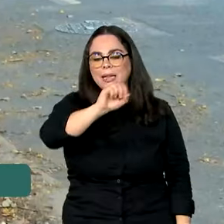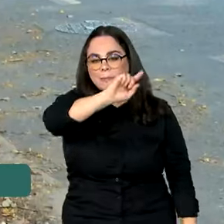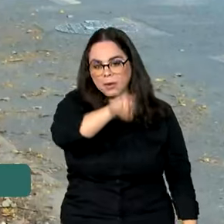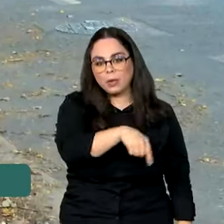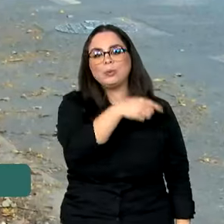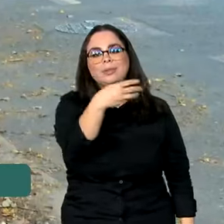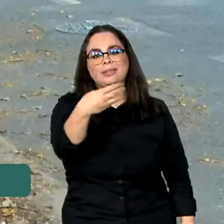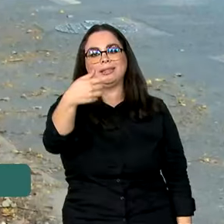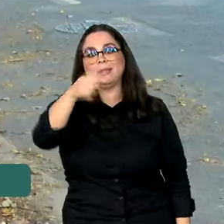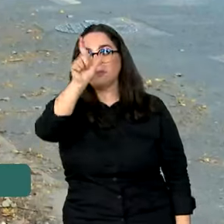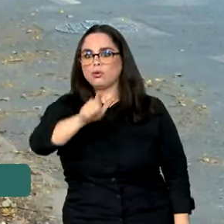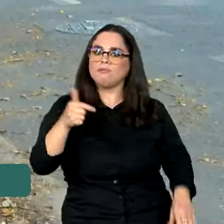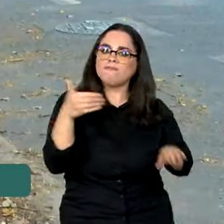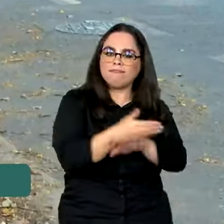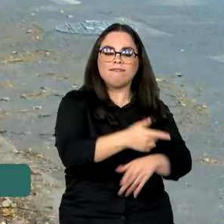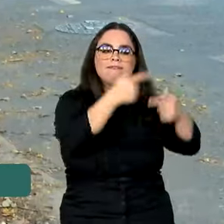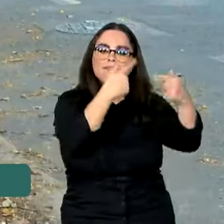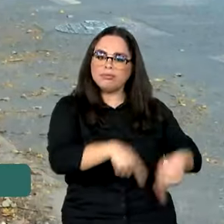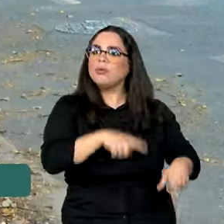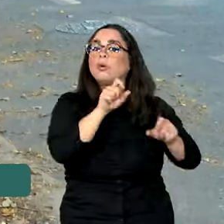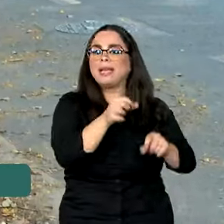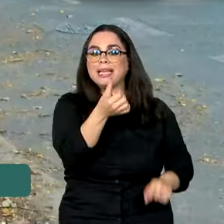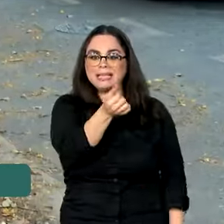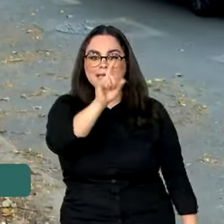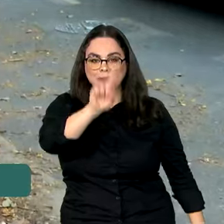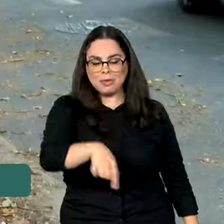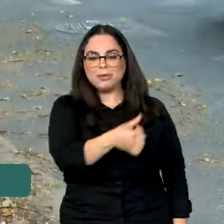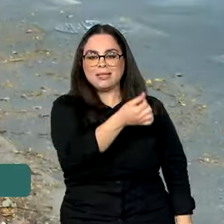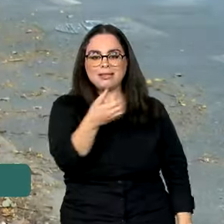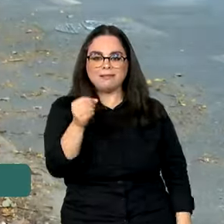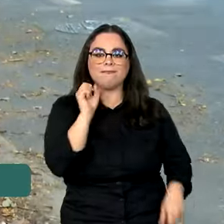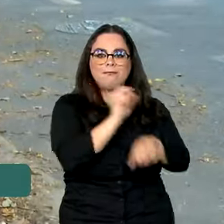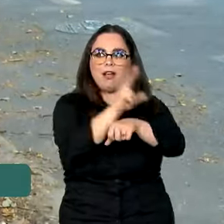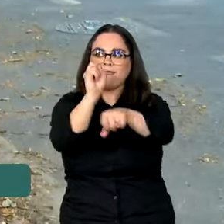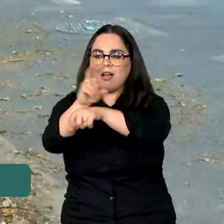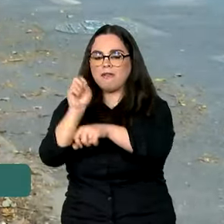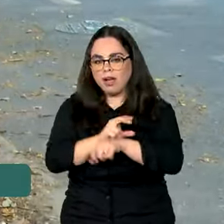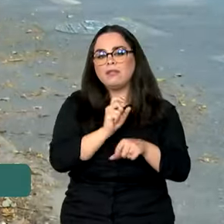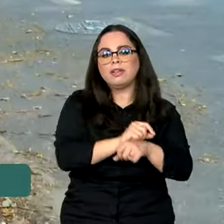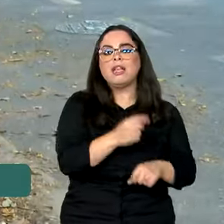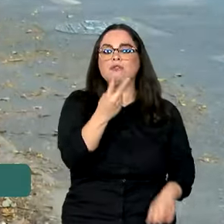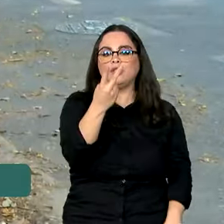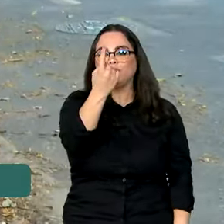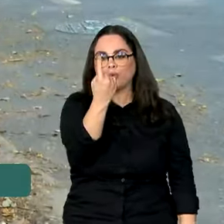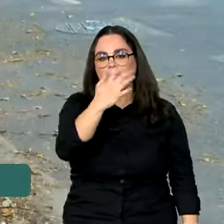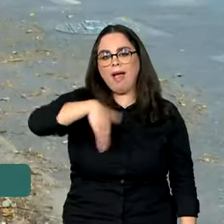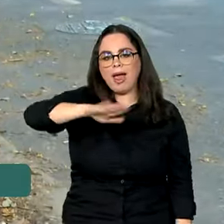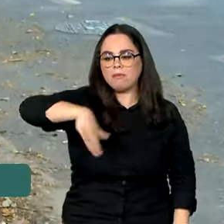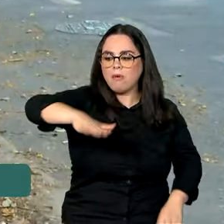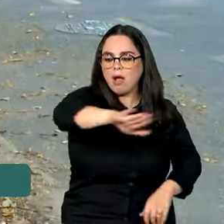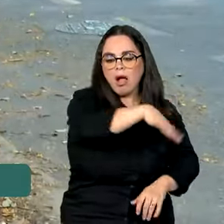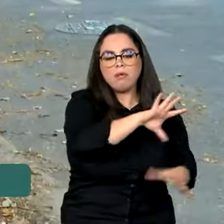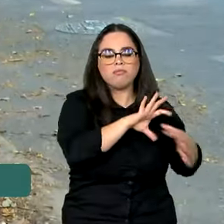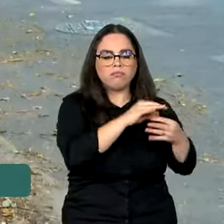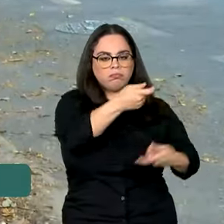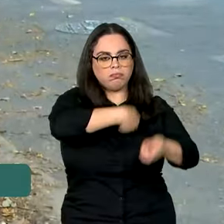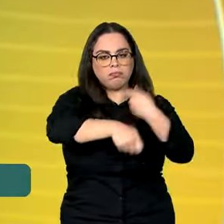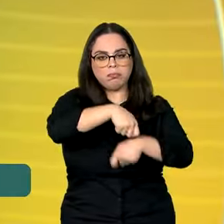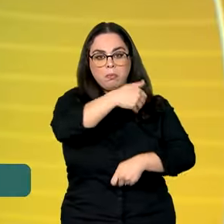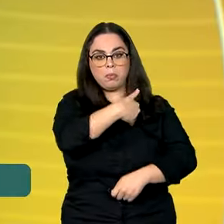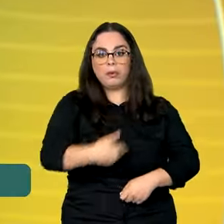970.037 pessoas para disputar 6.640 vagas em 21 órgãos da Administração Pública